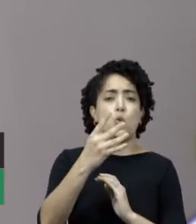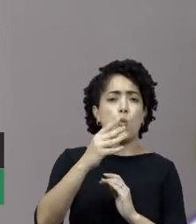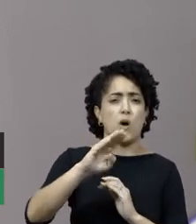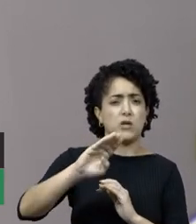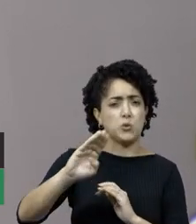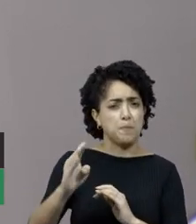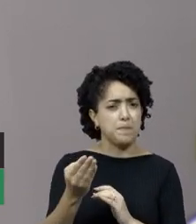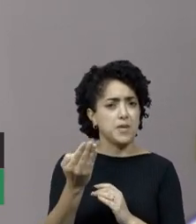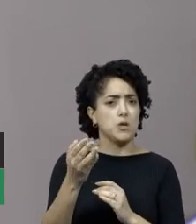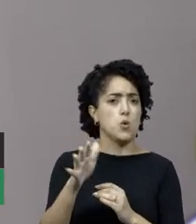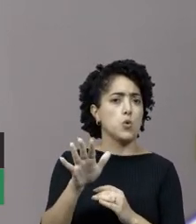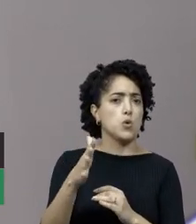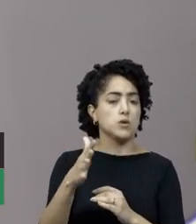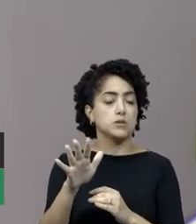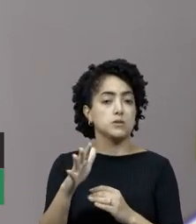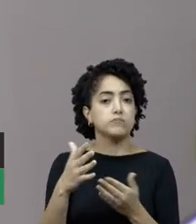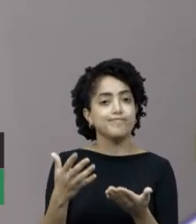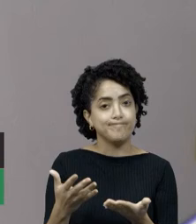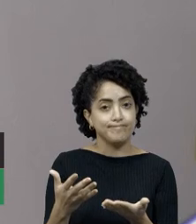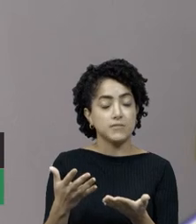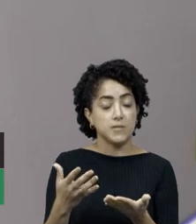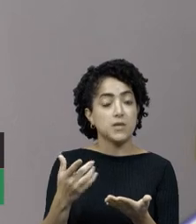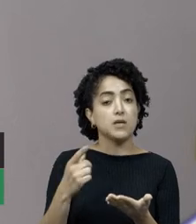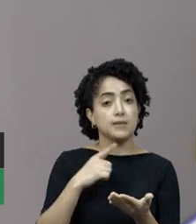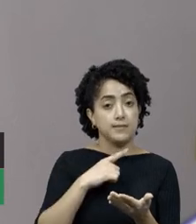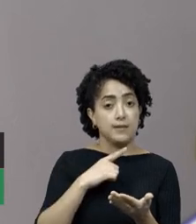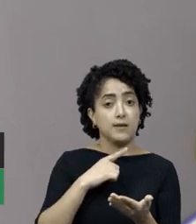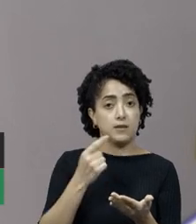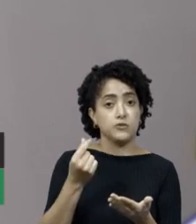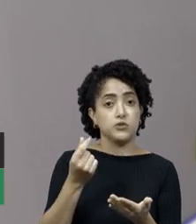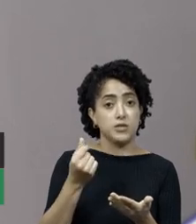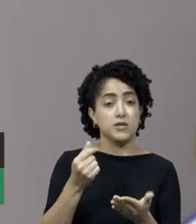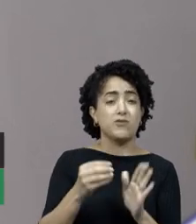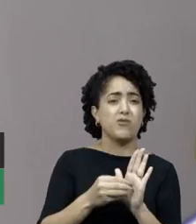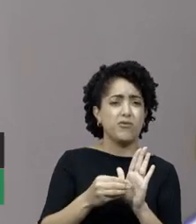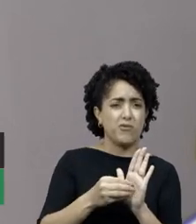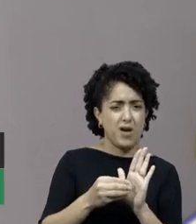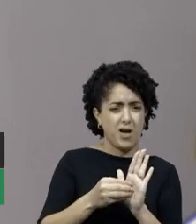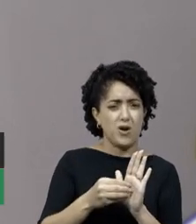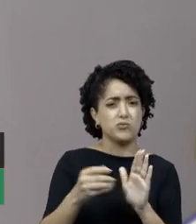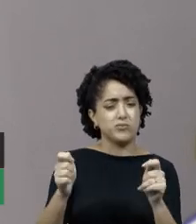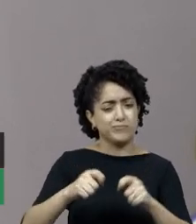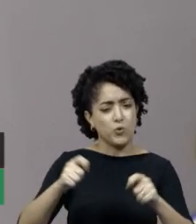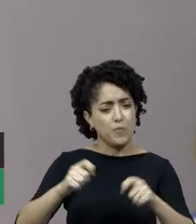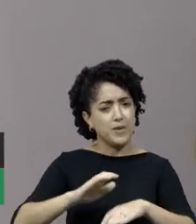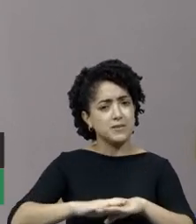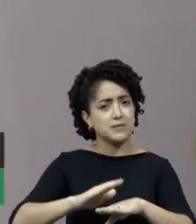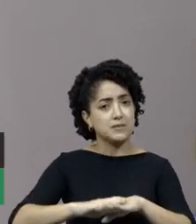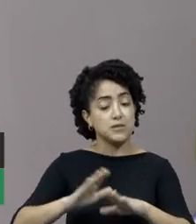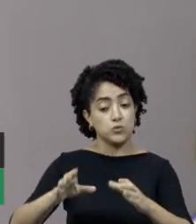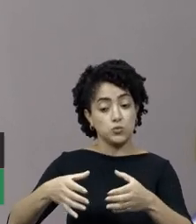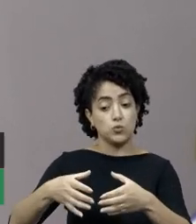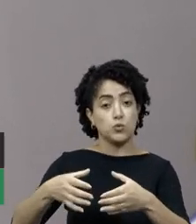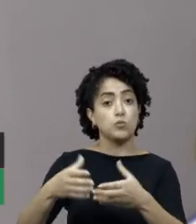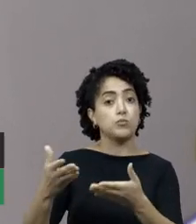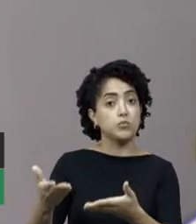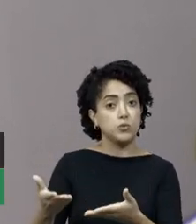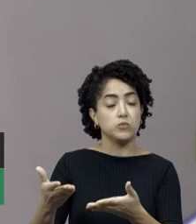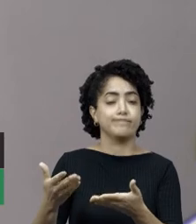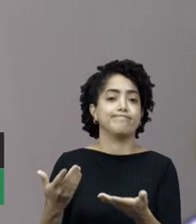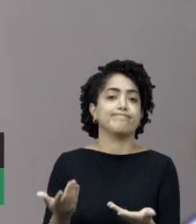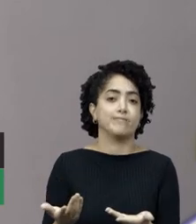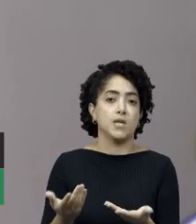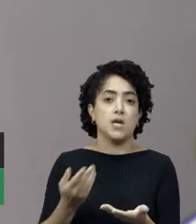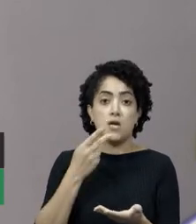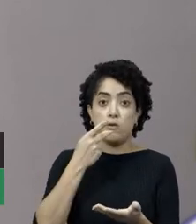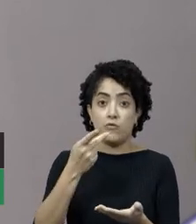poucos milhões de reais. Então, dinheiro tem. O que está faltando, acredito que é um pouco de competência por parte da equipe, né? Porque eu sempre